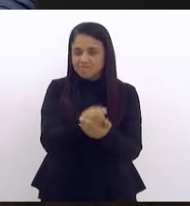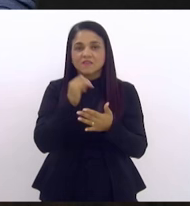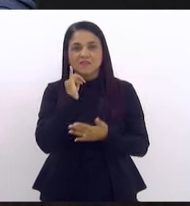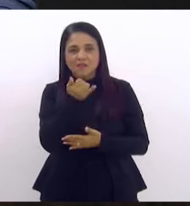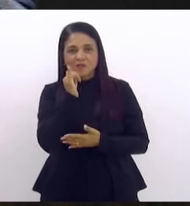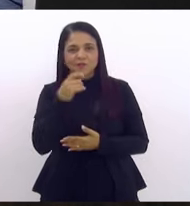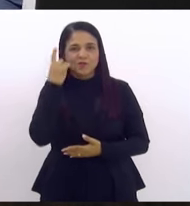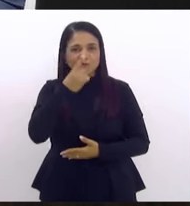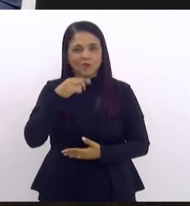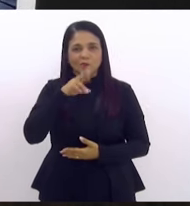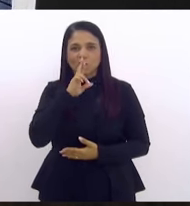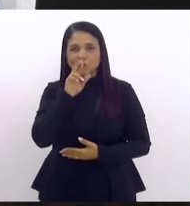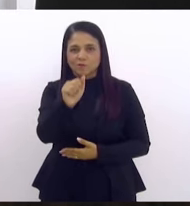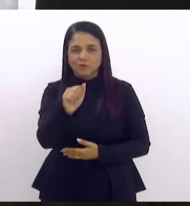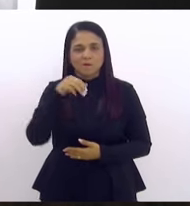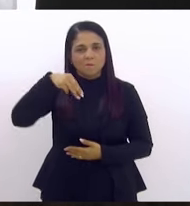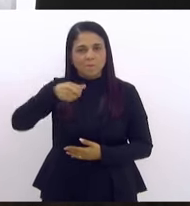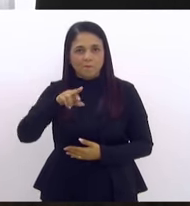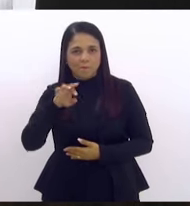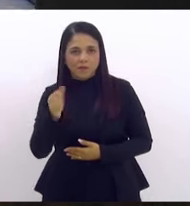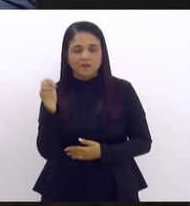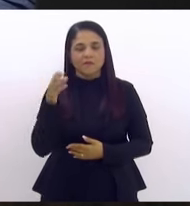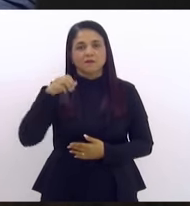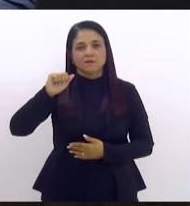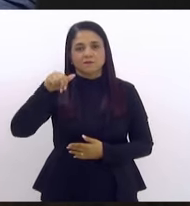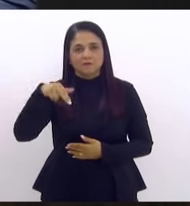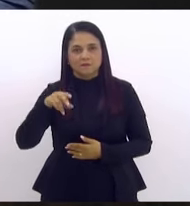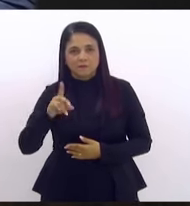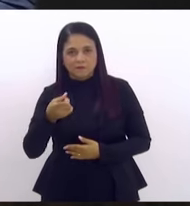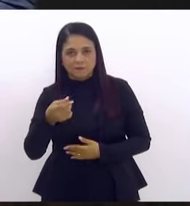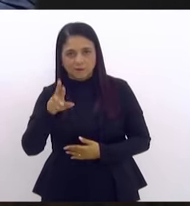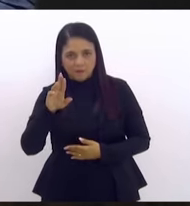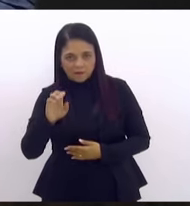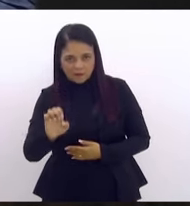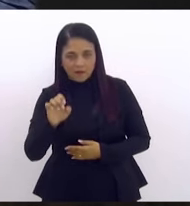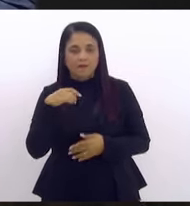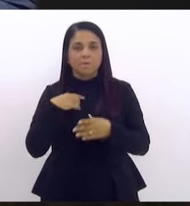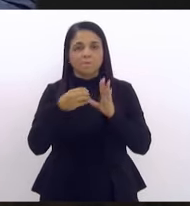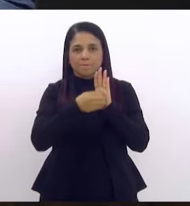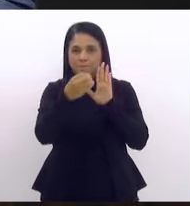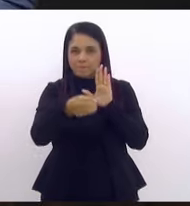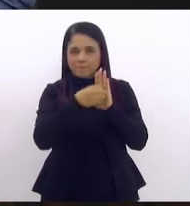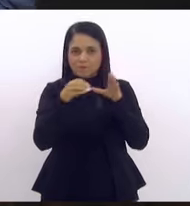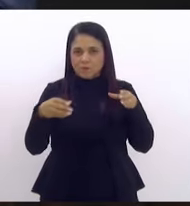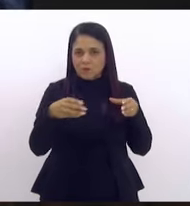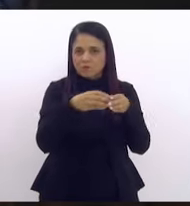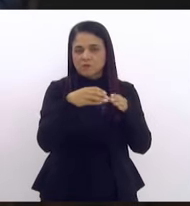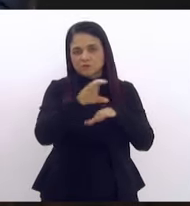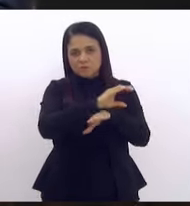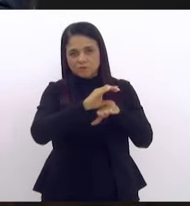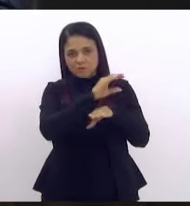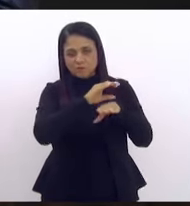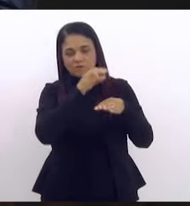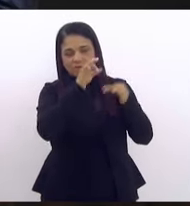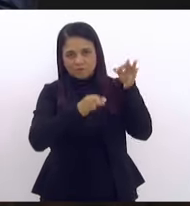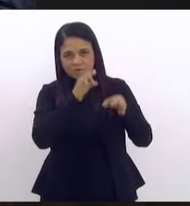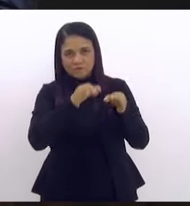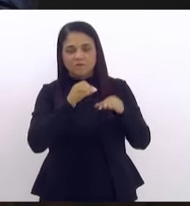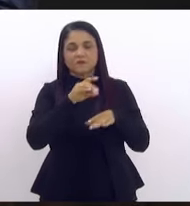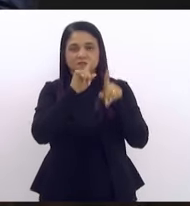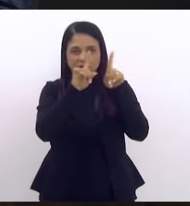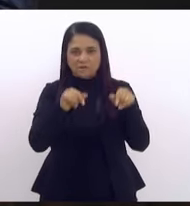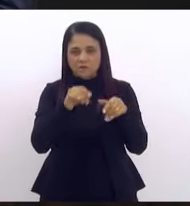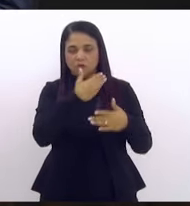relatores deputados Rodrigo Amorim, Marta Rocha e André Correia, pendendo de pareceres das comissões Constituição e Justiça, servidores